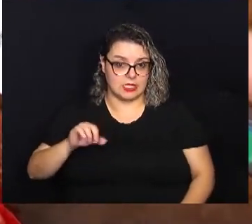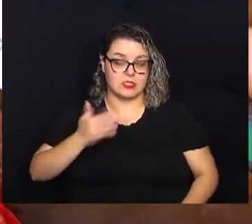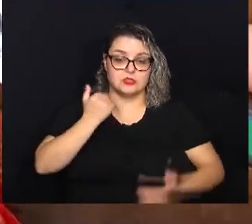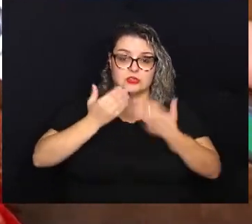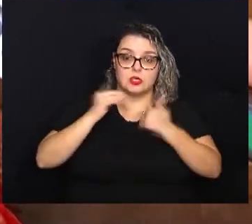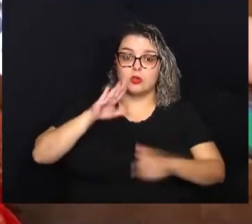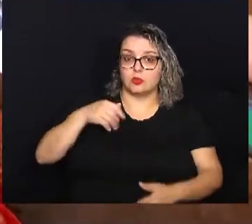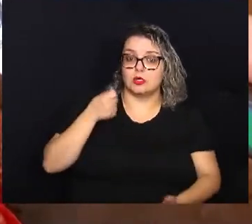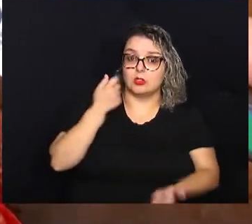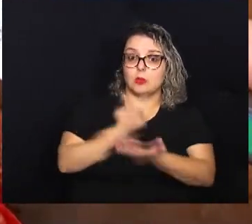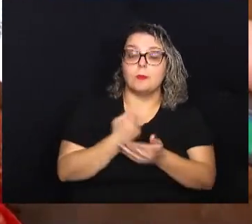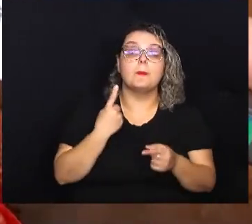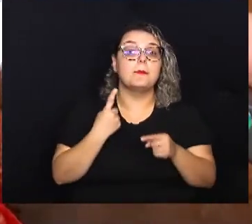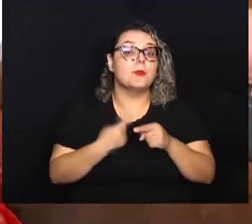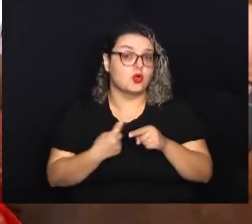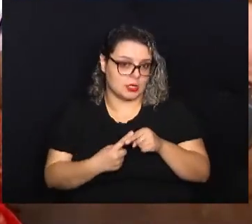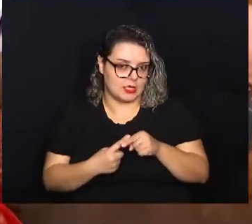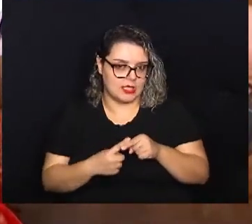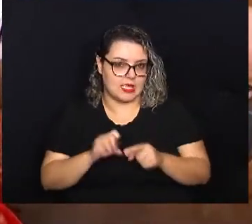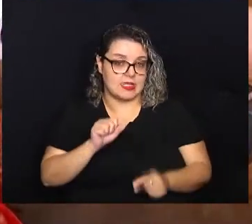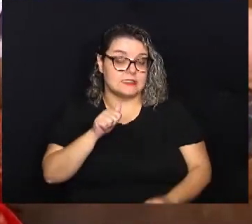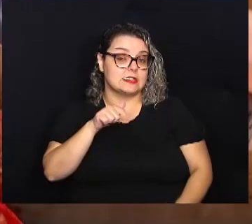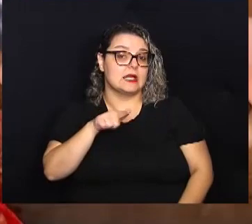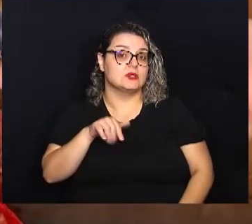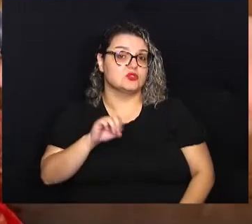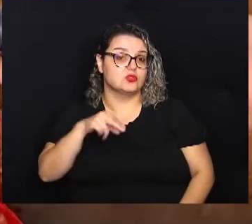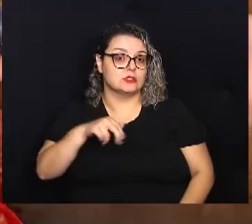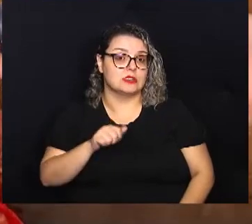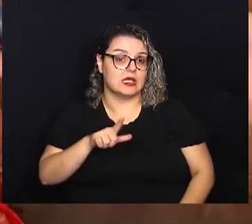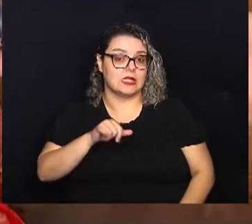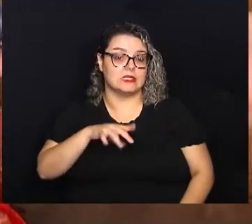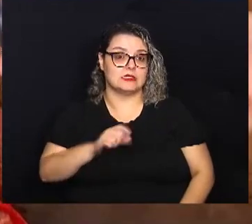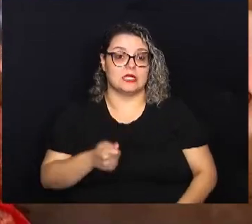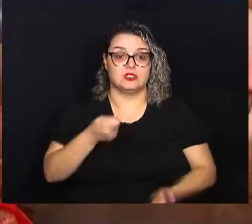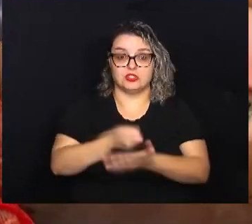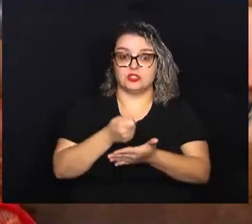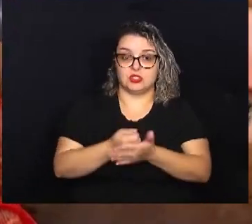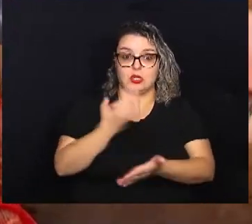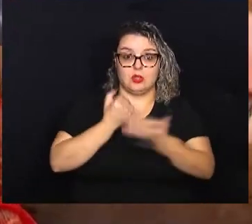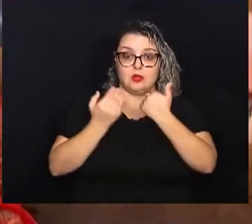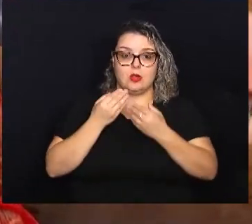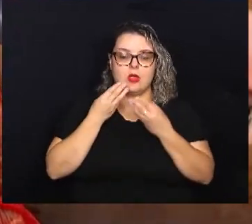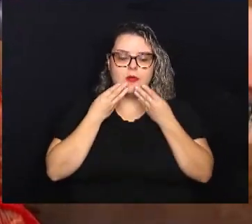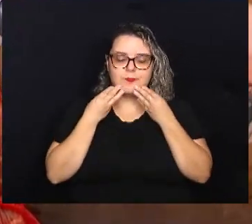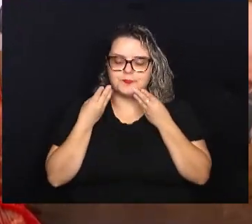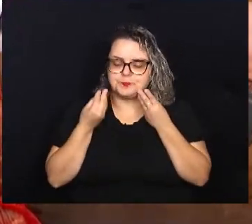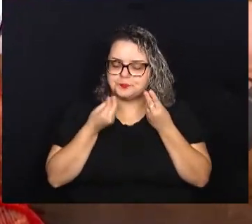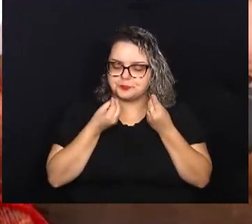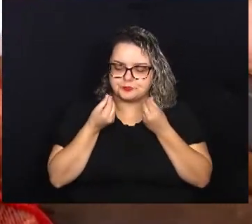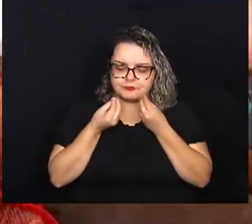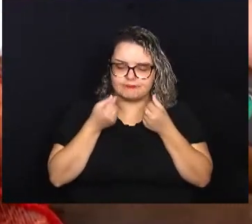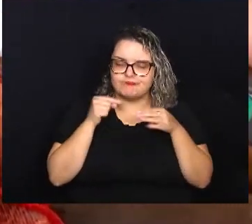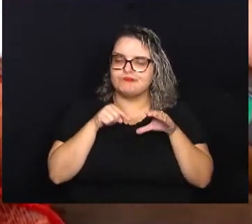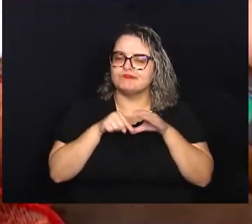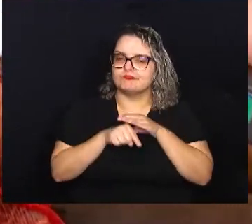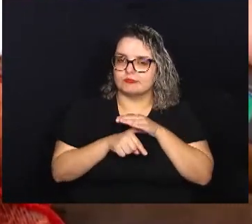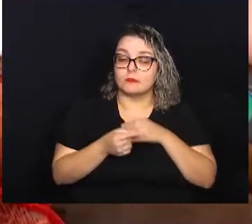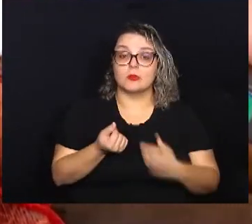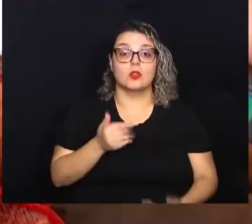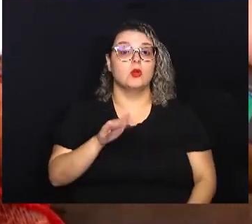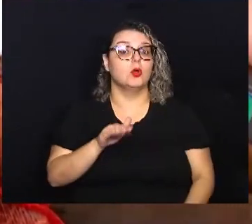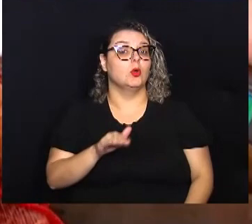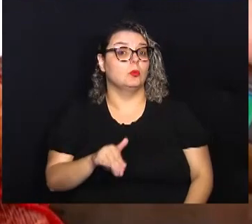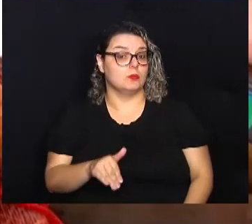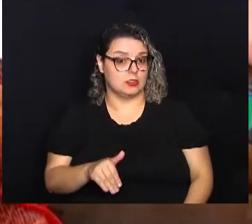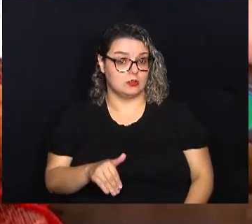comprar porque a sazonalidade ela garante um alimento com o sabor mais acentuado o preço menor